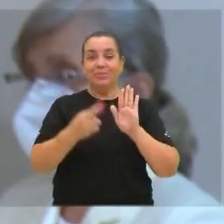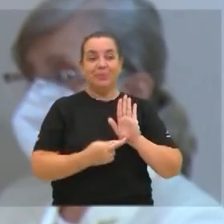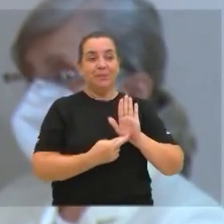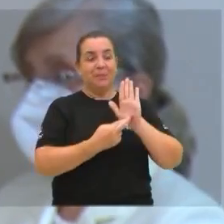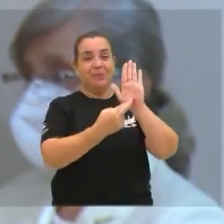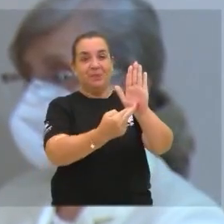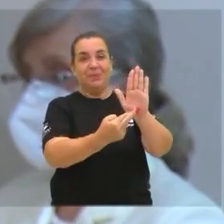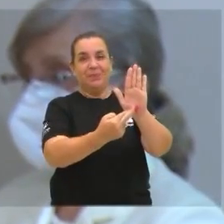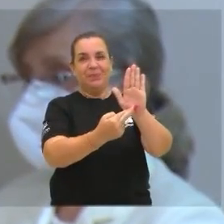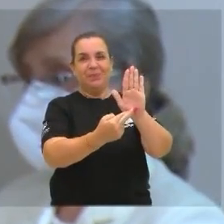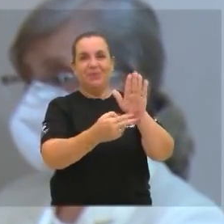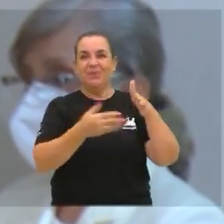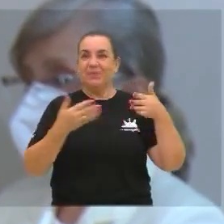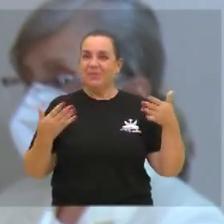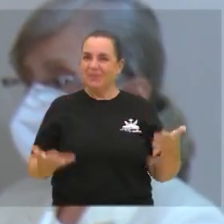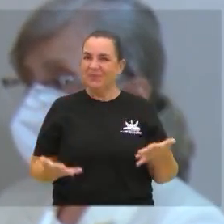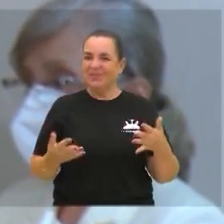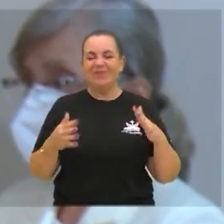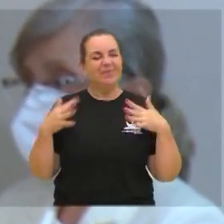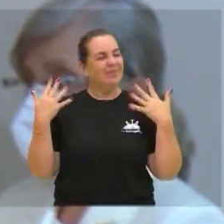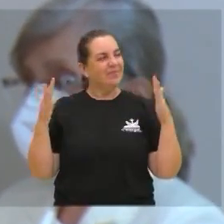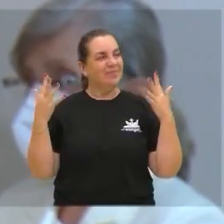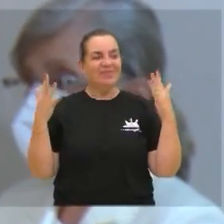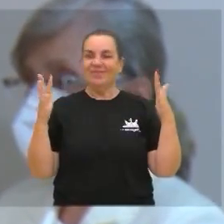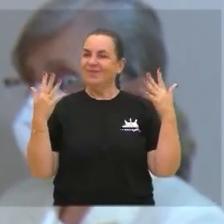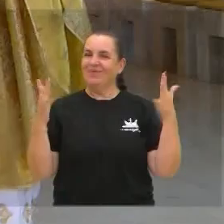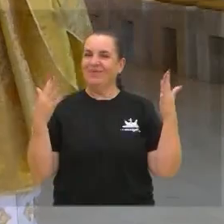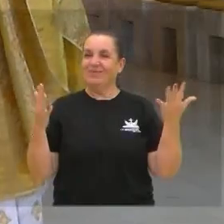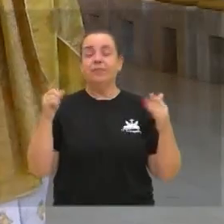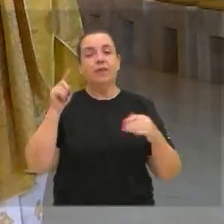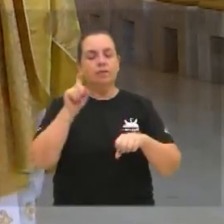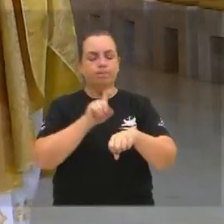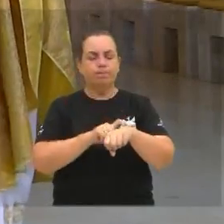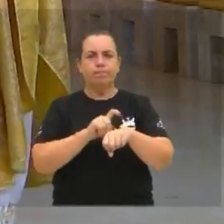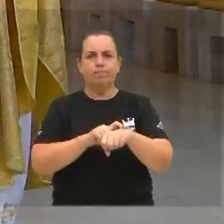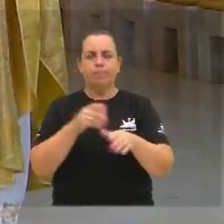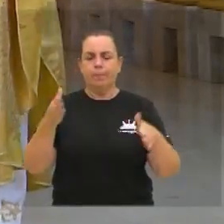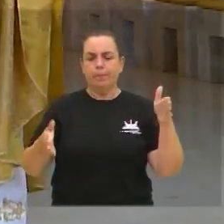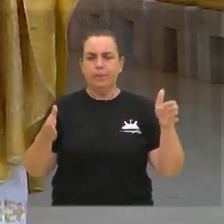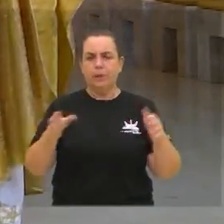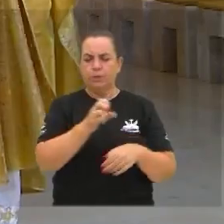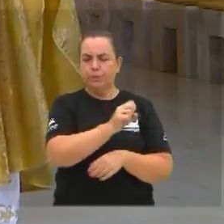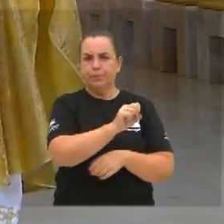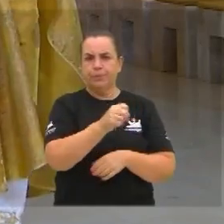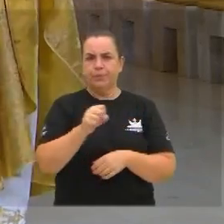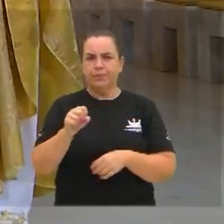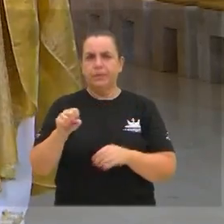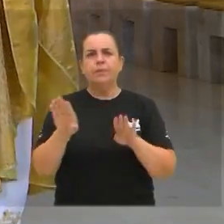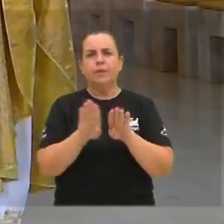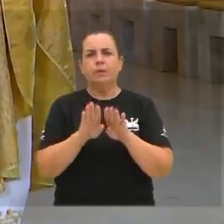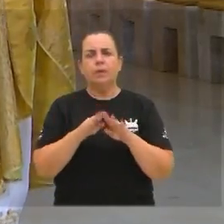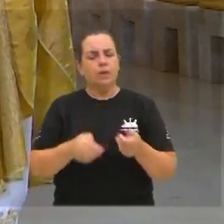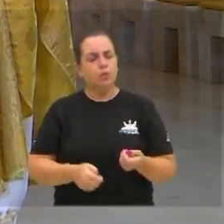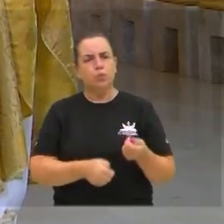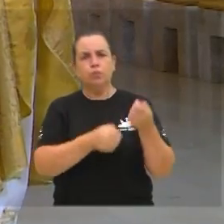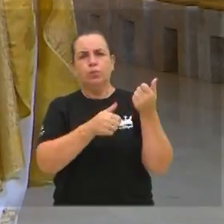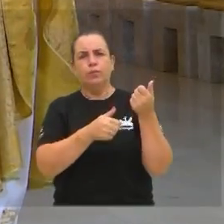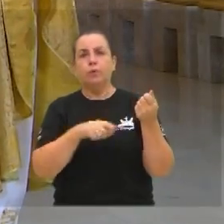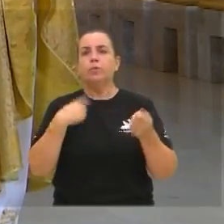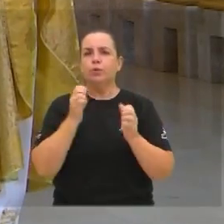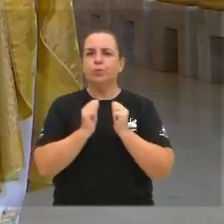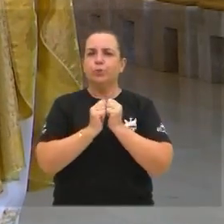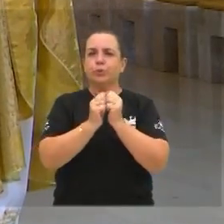de estarmos, na verdade, celebrando esse tempo de Natal, e este ano novo. Vamos